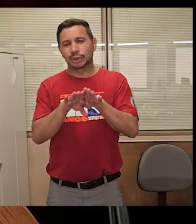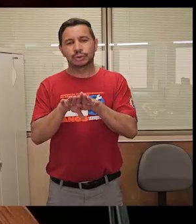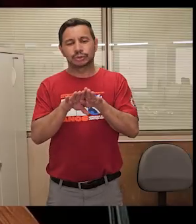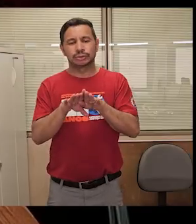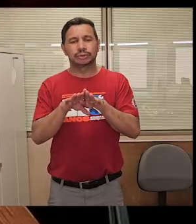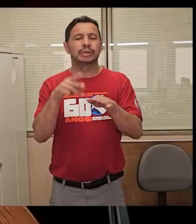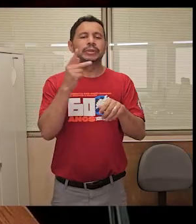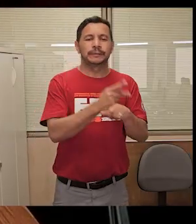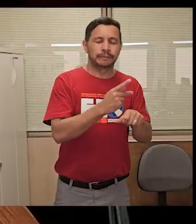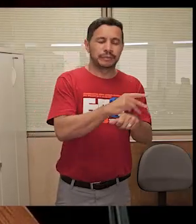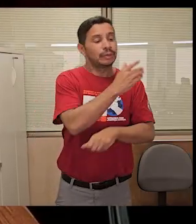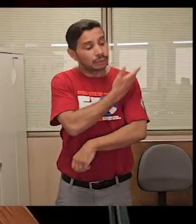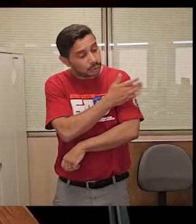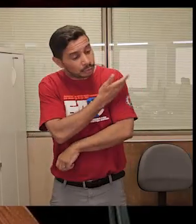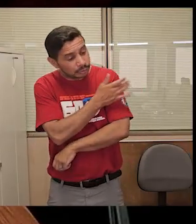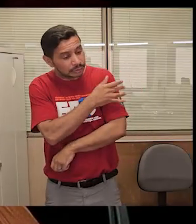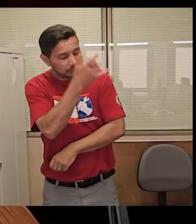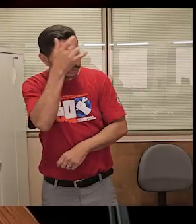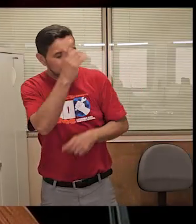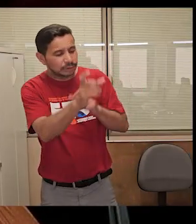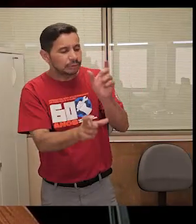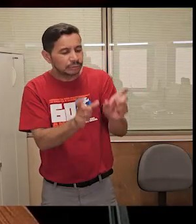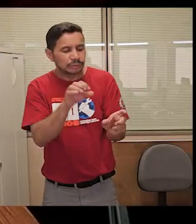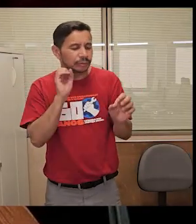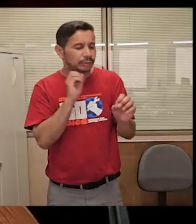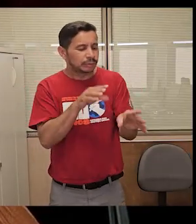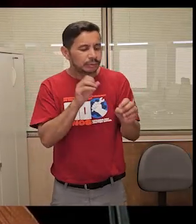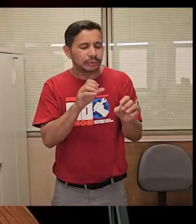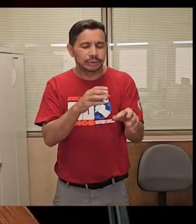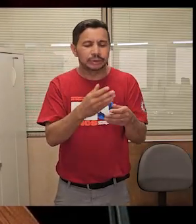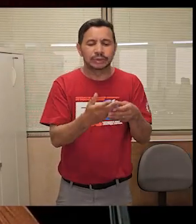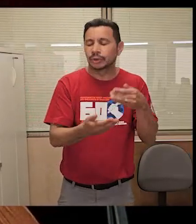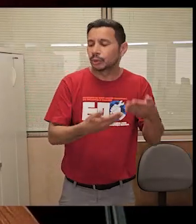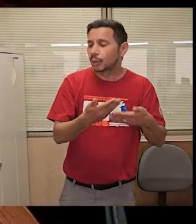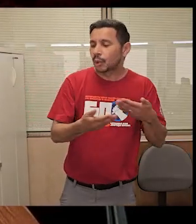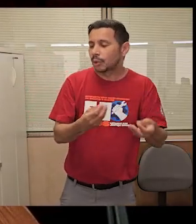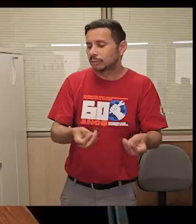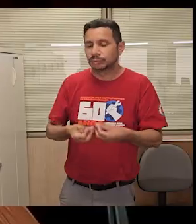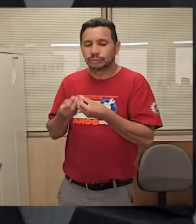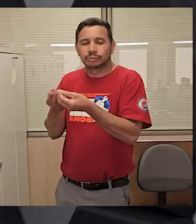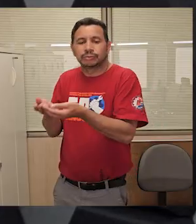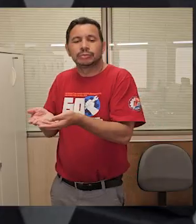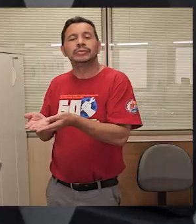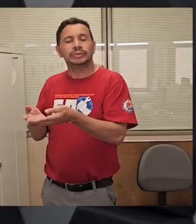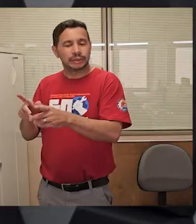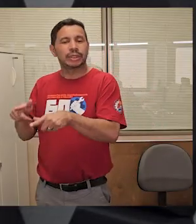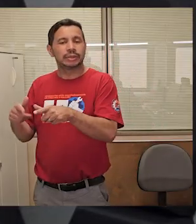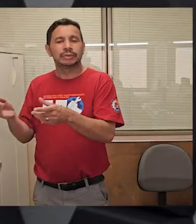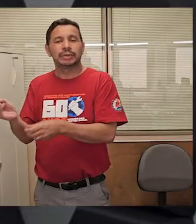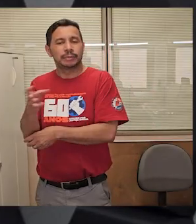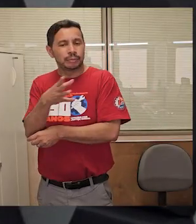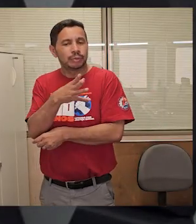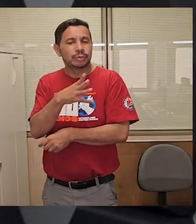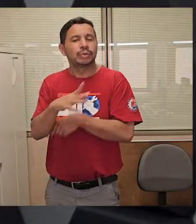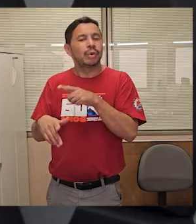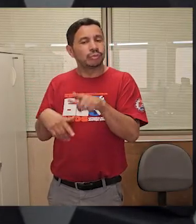para outra, a gente preparar essas pessoas para caminhar para essa nova. Exatamente. Legal. Para quem está entrando, quanto para aqueles que vão